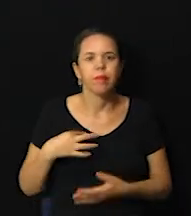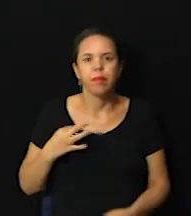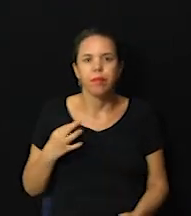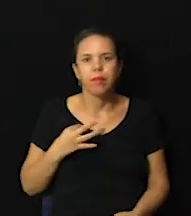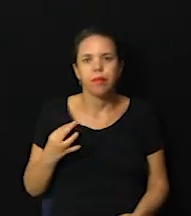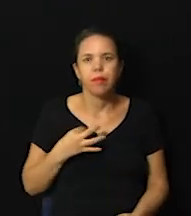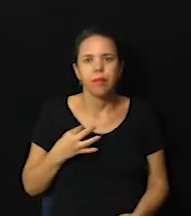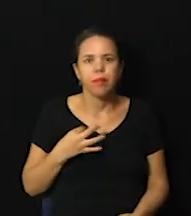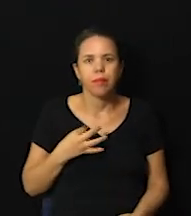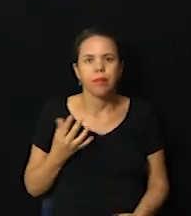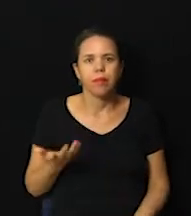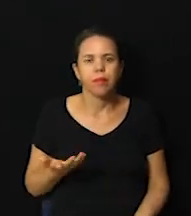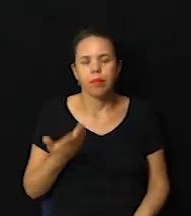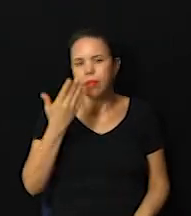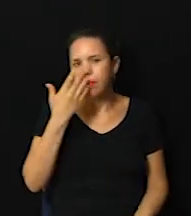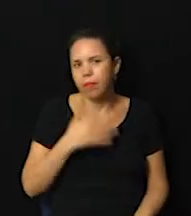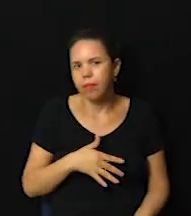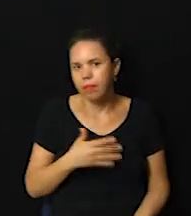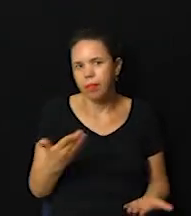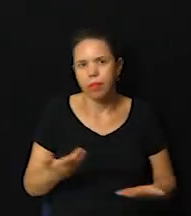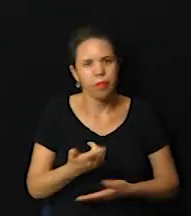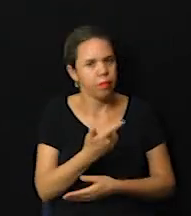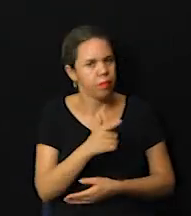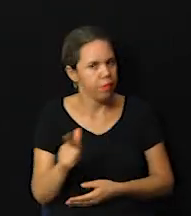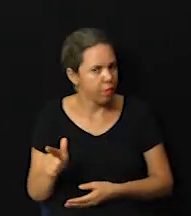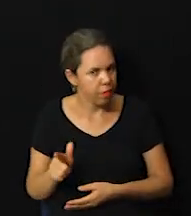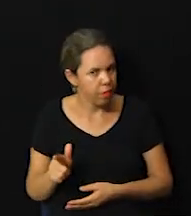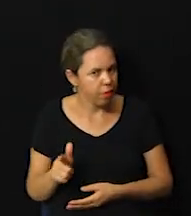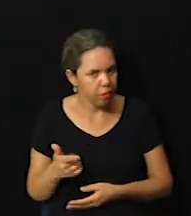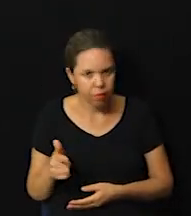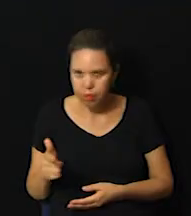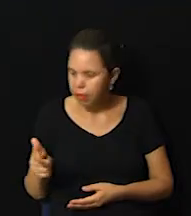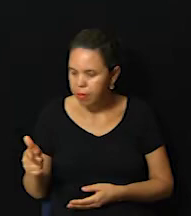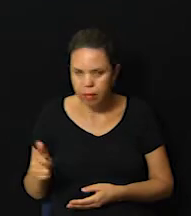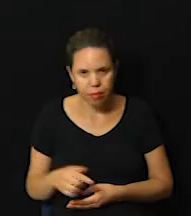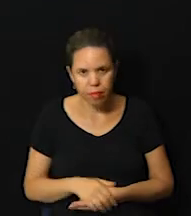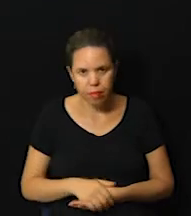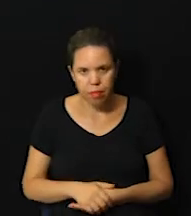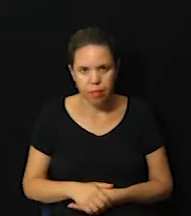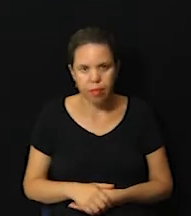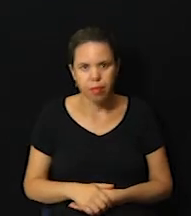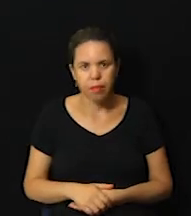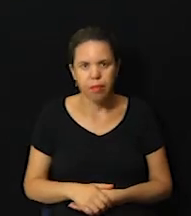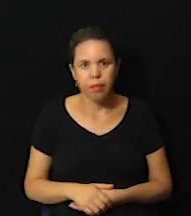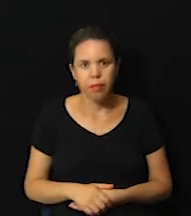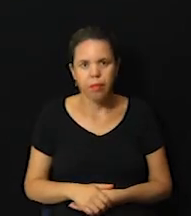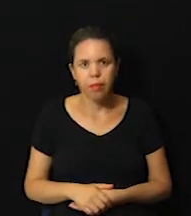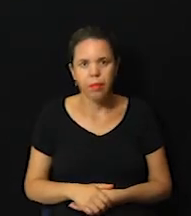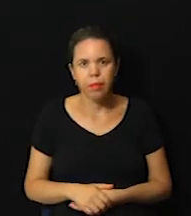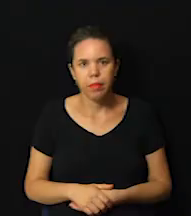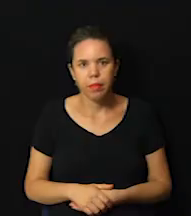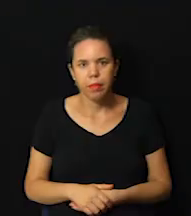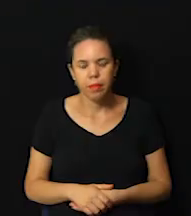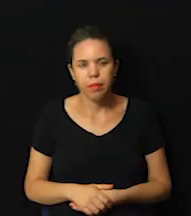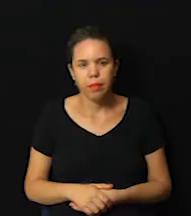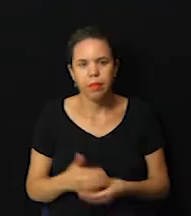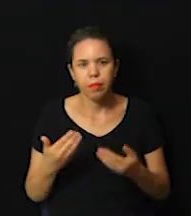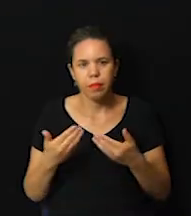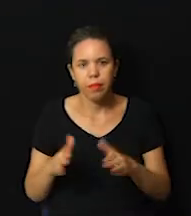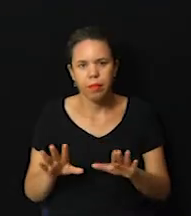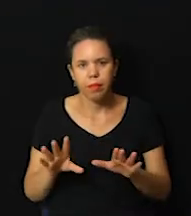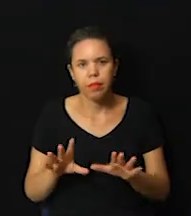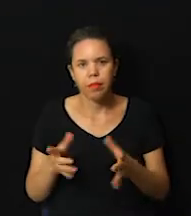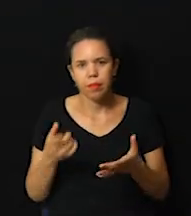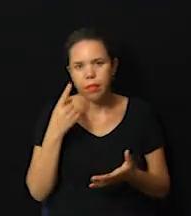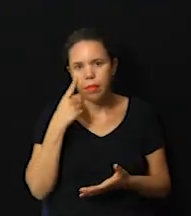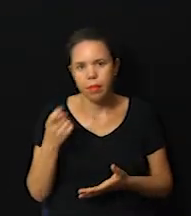voluntários diretamente com as crianças, hoje a gente nós não temos, né? Mas a gente está aberto também para